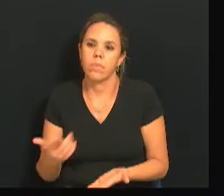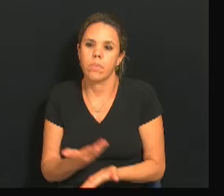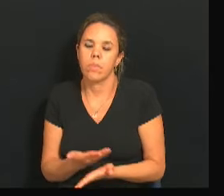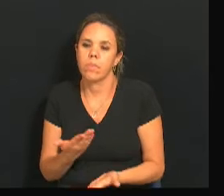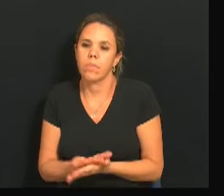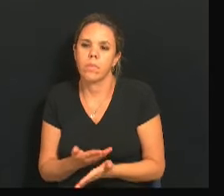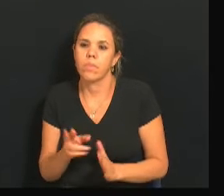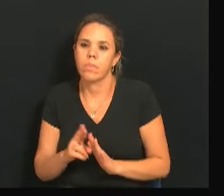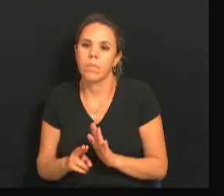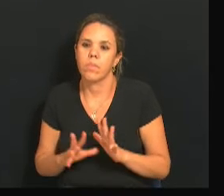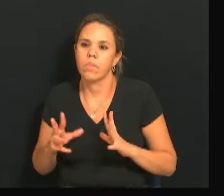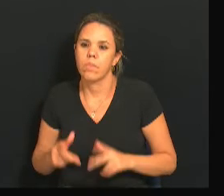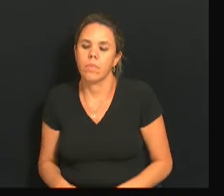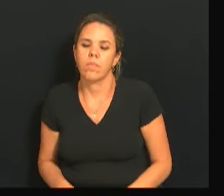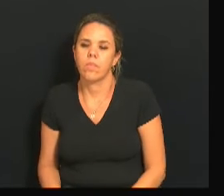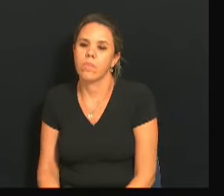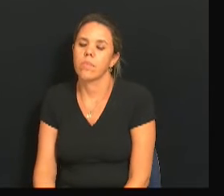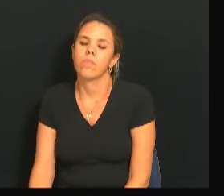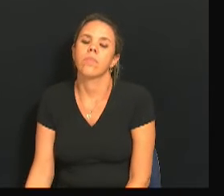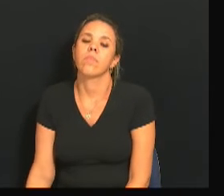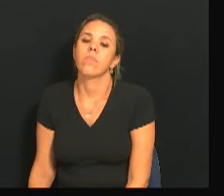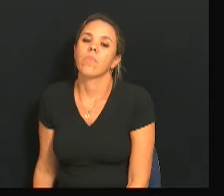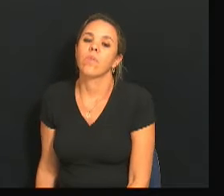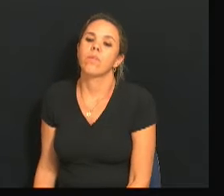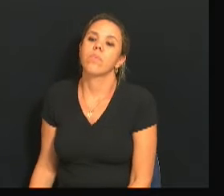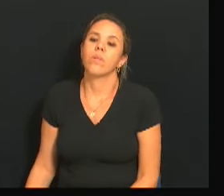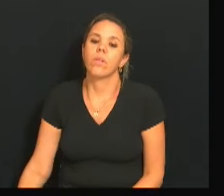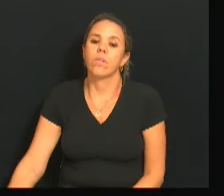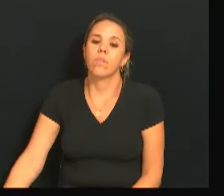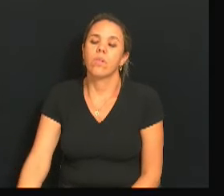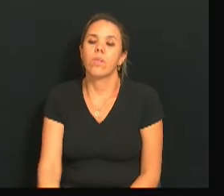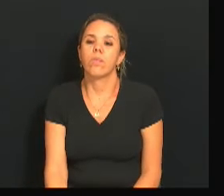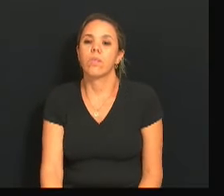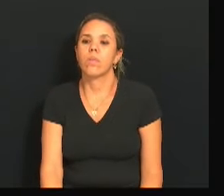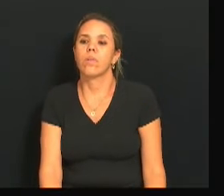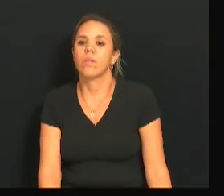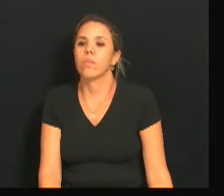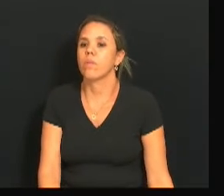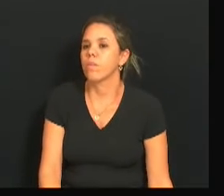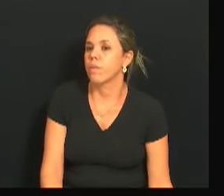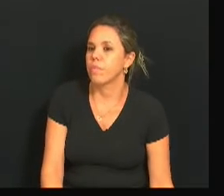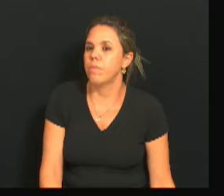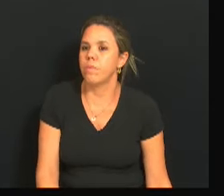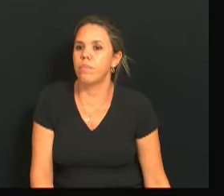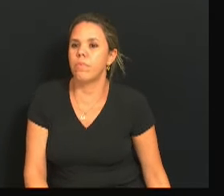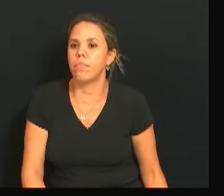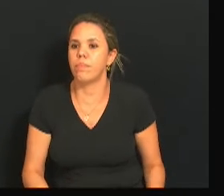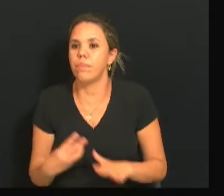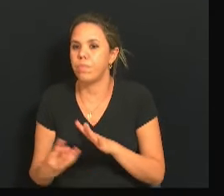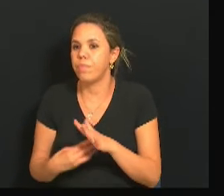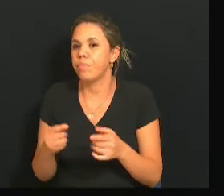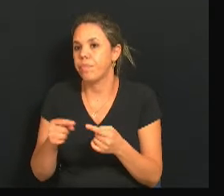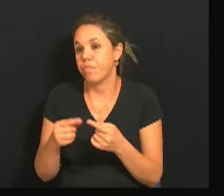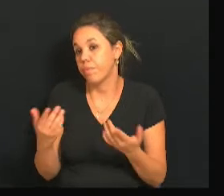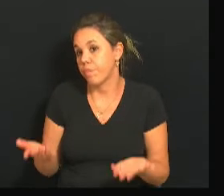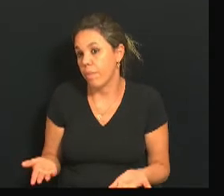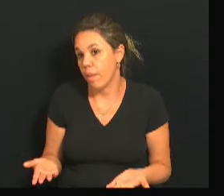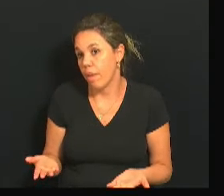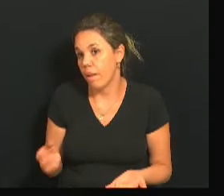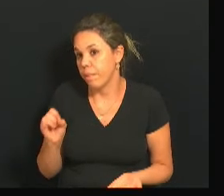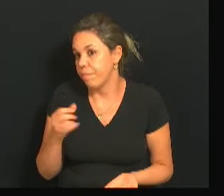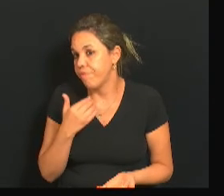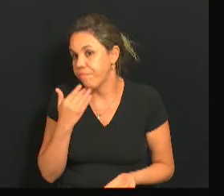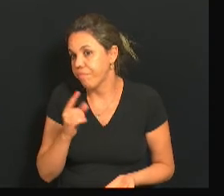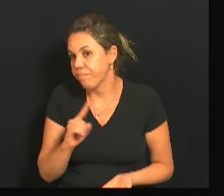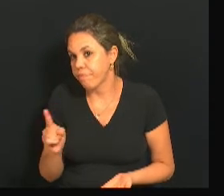sanitárias mínimas para as escolas funcionarem, né? Então, assim, então cabe uma terceirização aí, né? Se não cabe, quais são